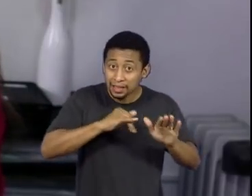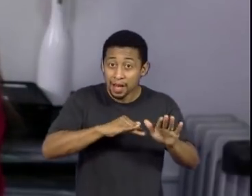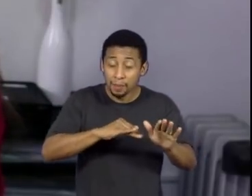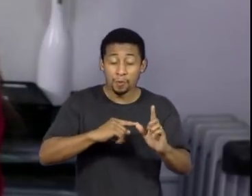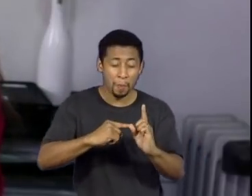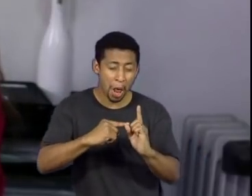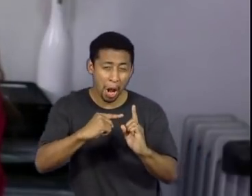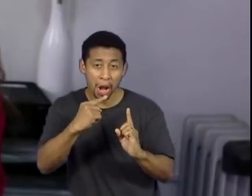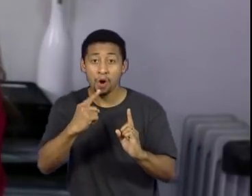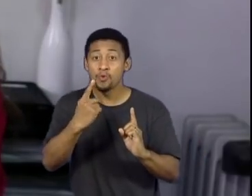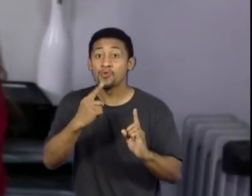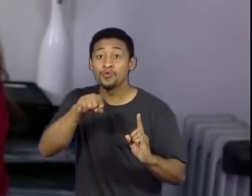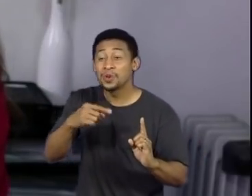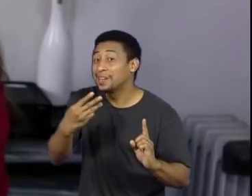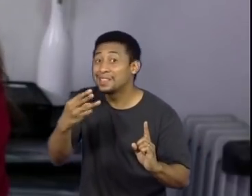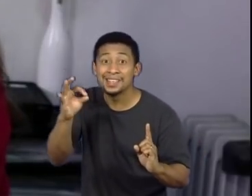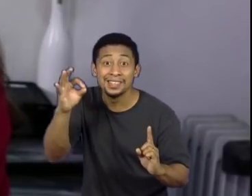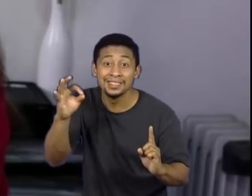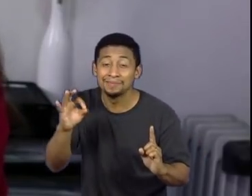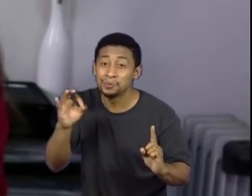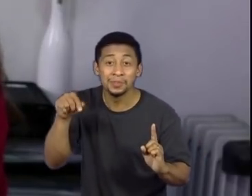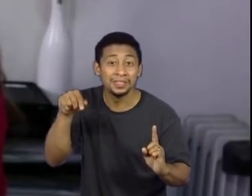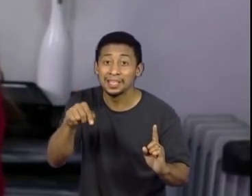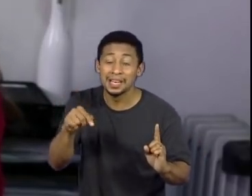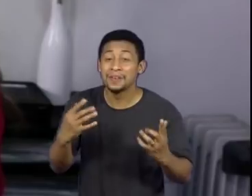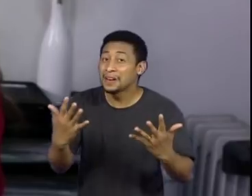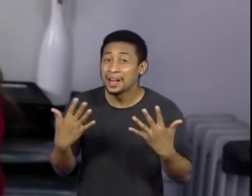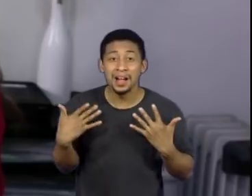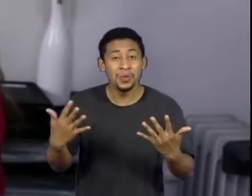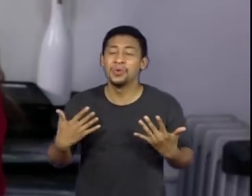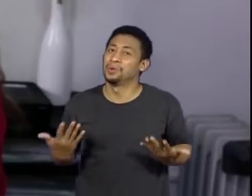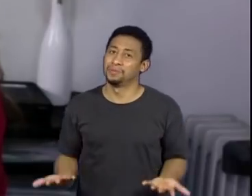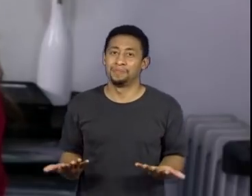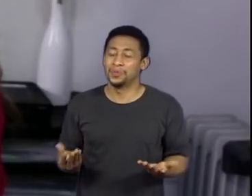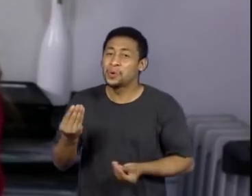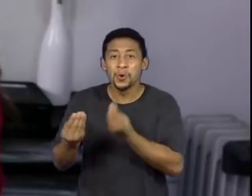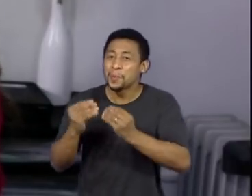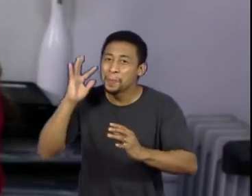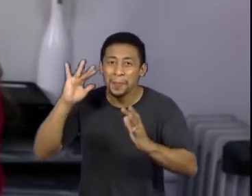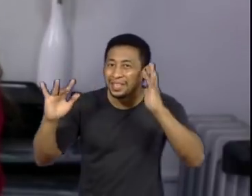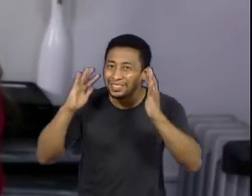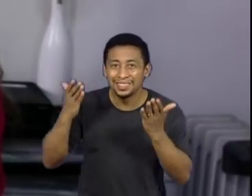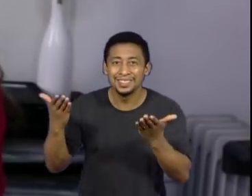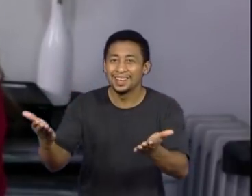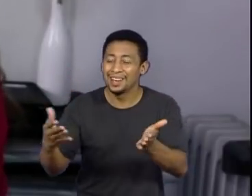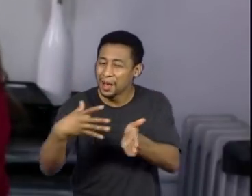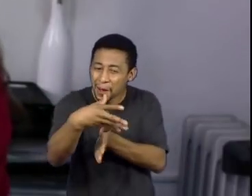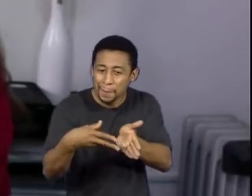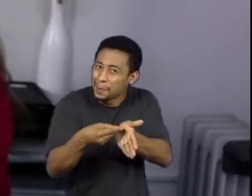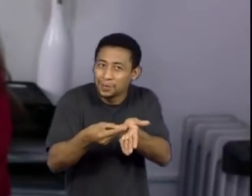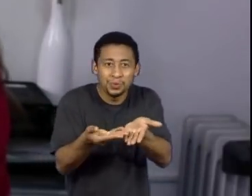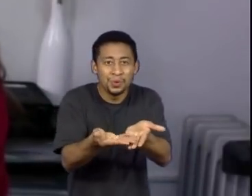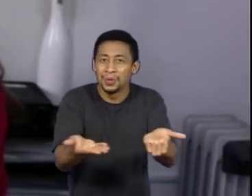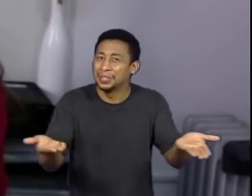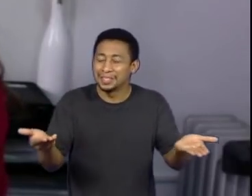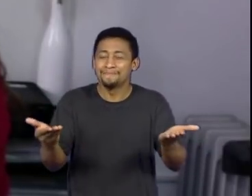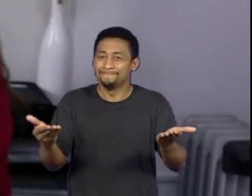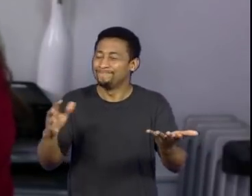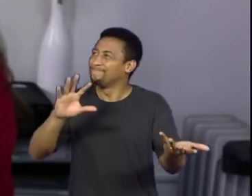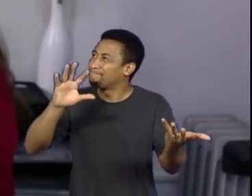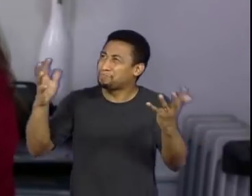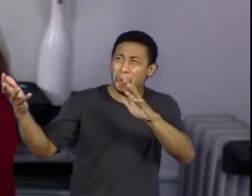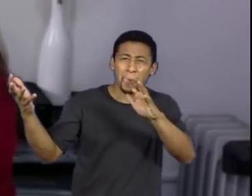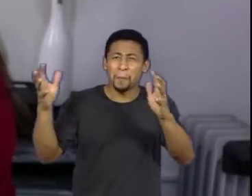graus Celsius. Isso é inimaginável da gente ver na Amazônia. Essa é uma condição climática que a gente